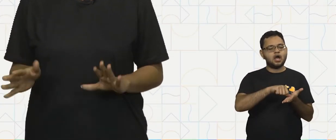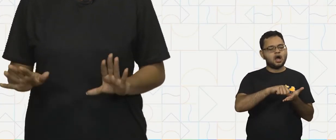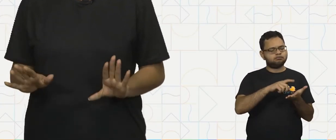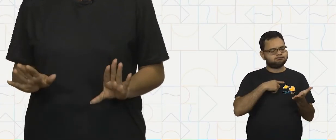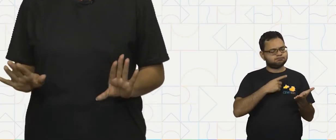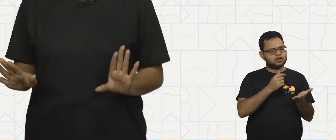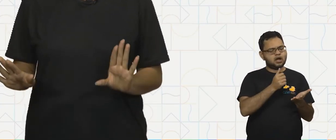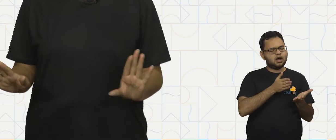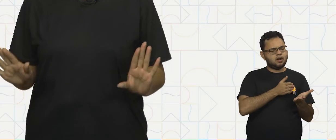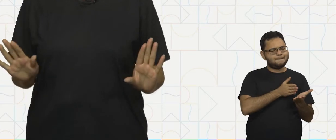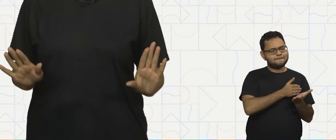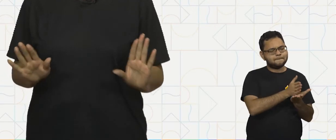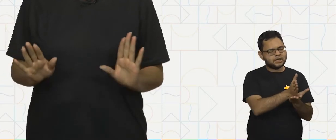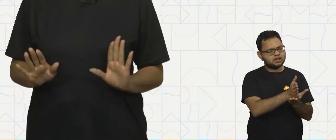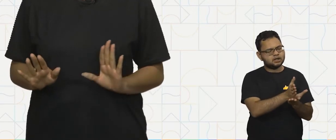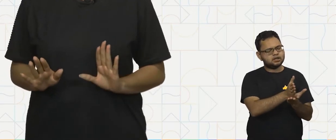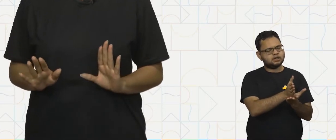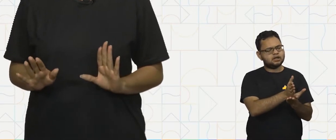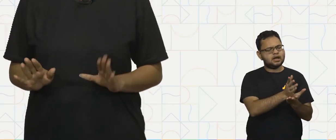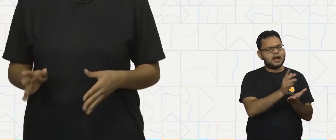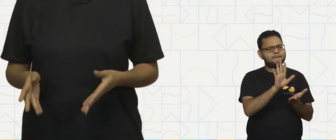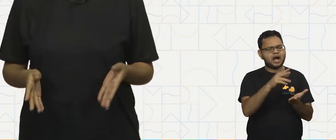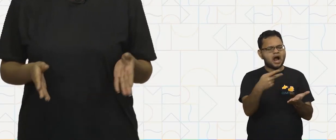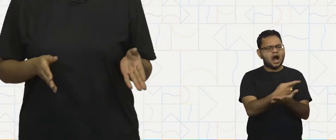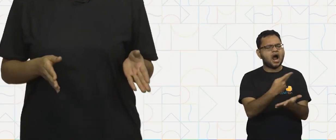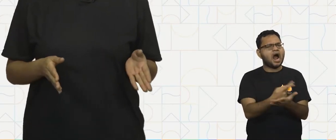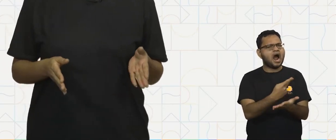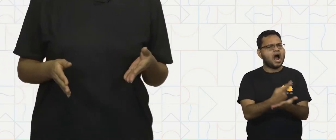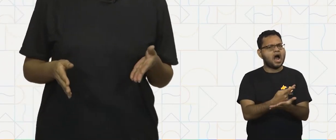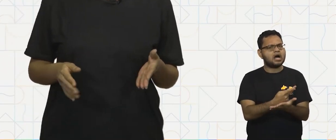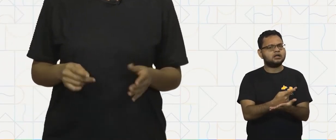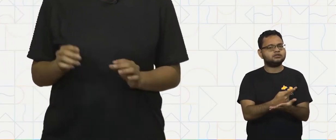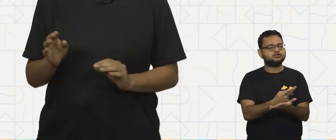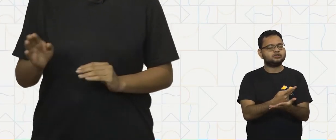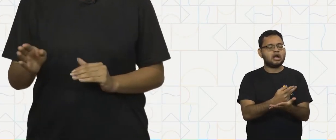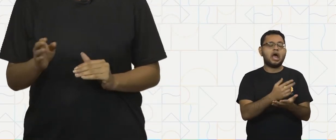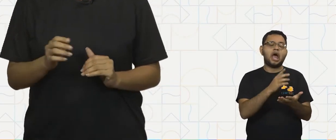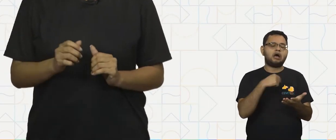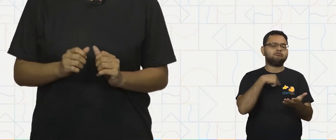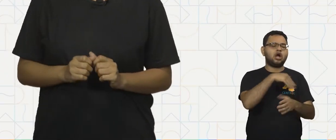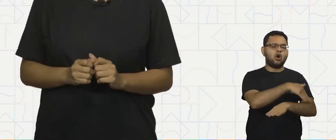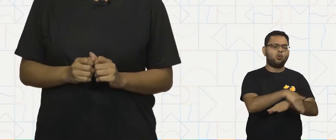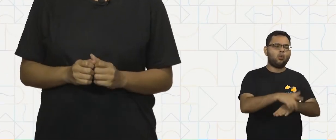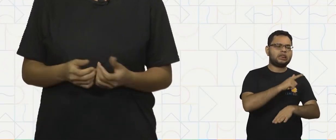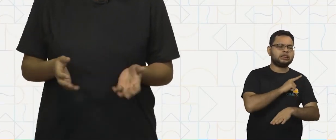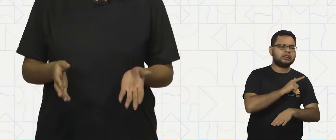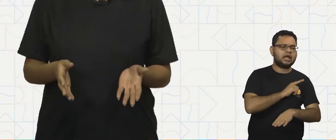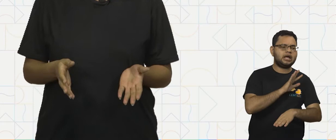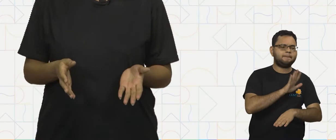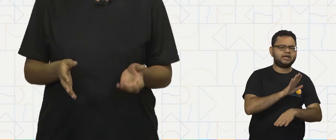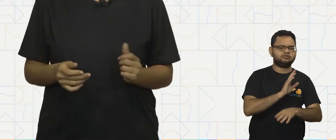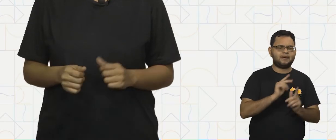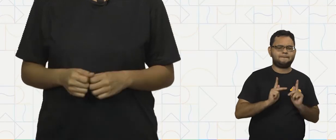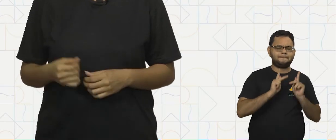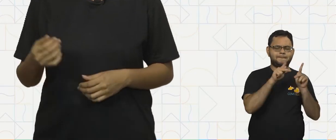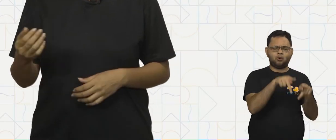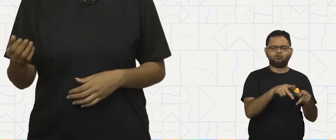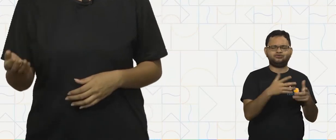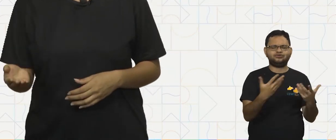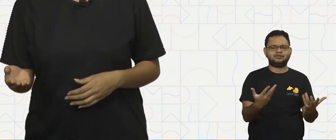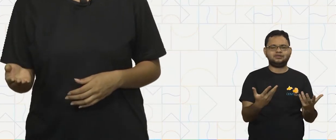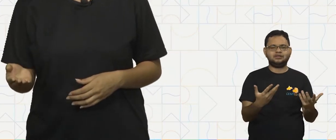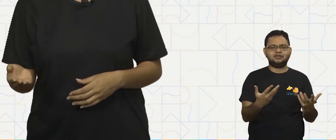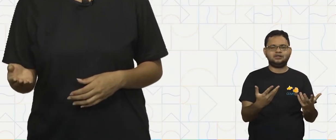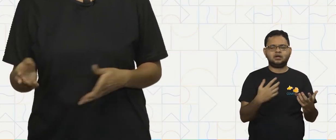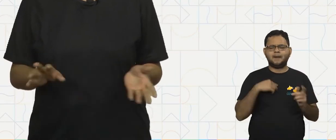direciona-as para um local diferente do desejado. O aplicativo diz que naquele local tem uma rua, mas é uma ponte. Onde